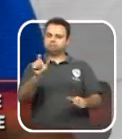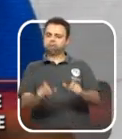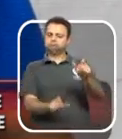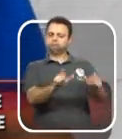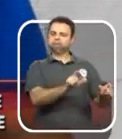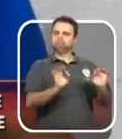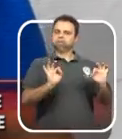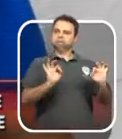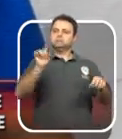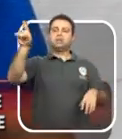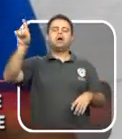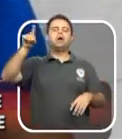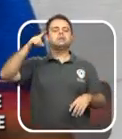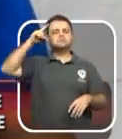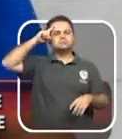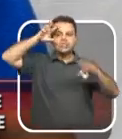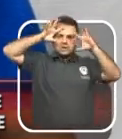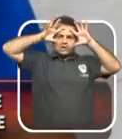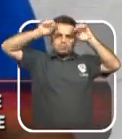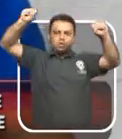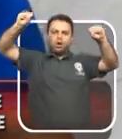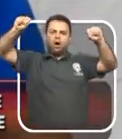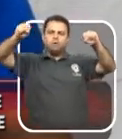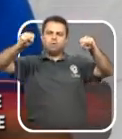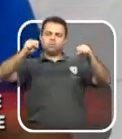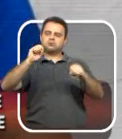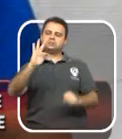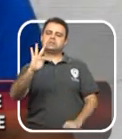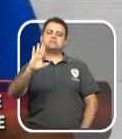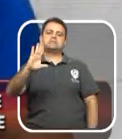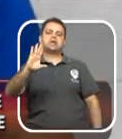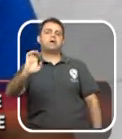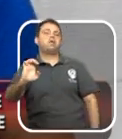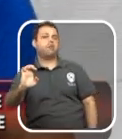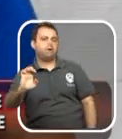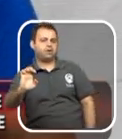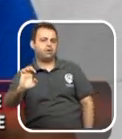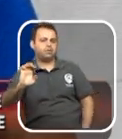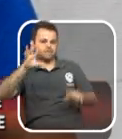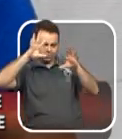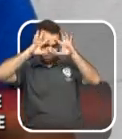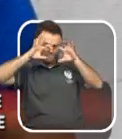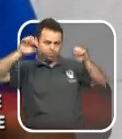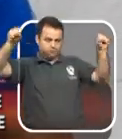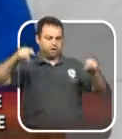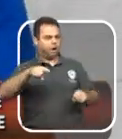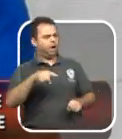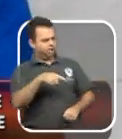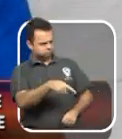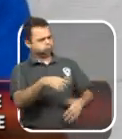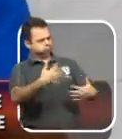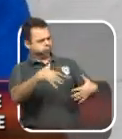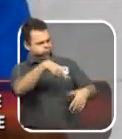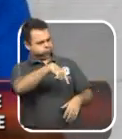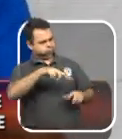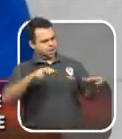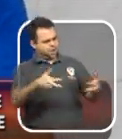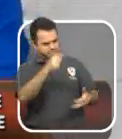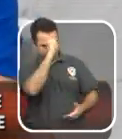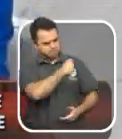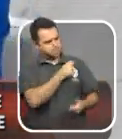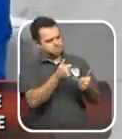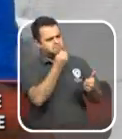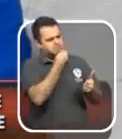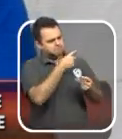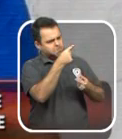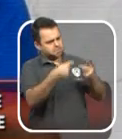aqui também. Um agradecimento especial a todos os servidores, porque assim, nós temos uma Câmara enxuta, isso